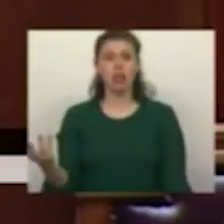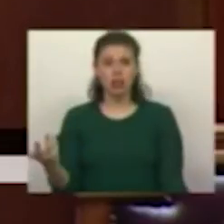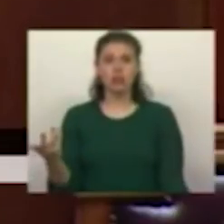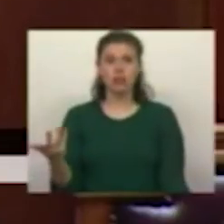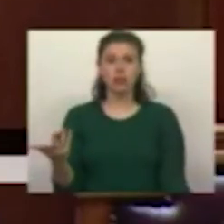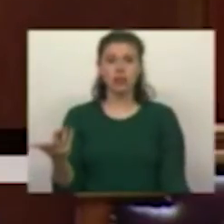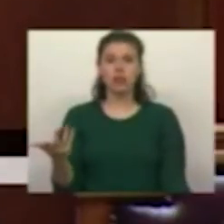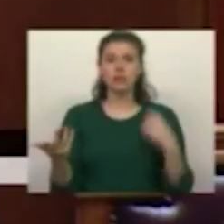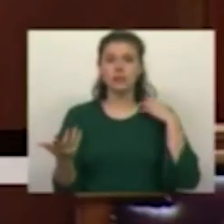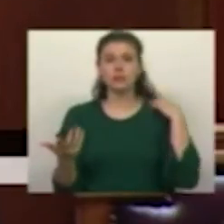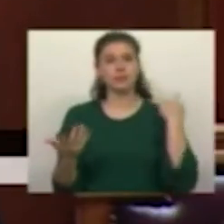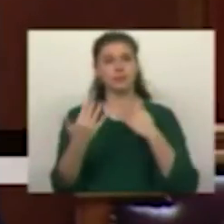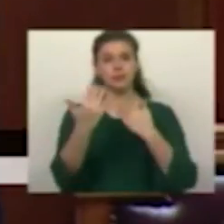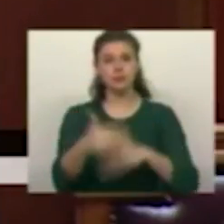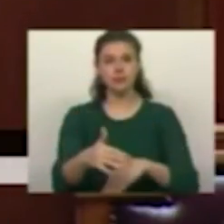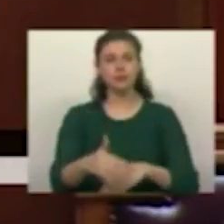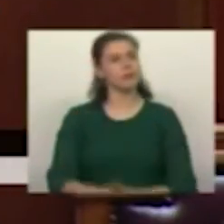No limite,